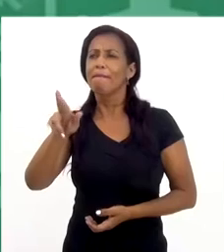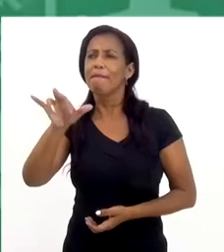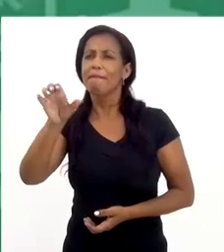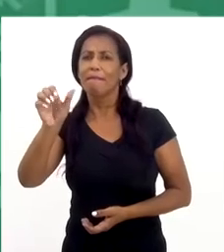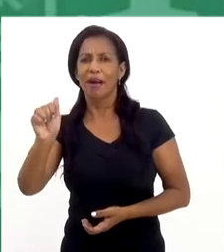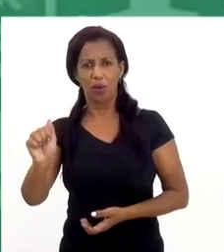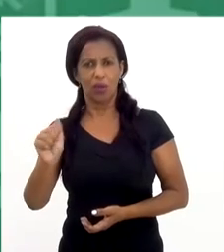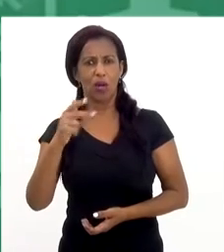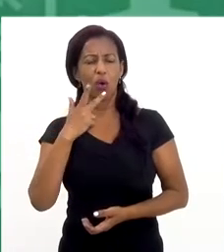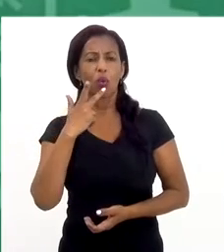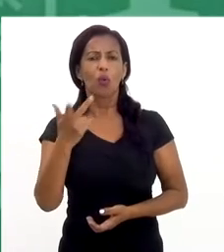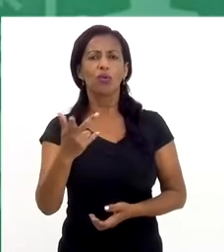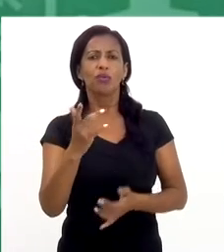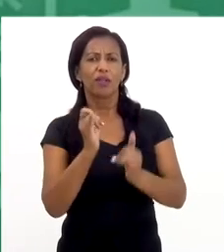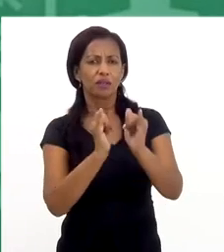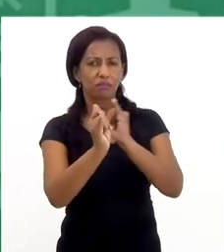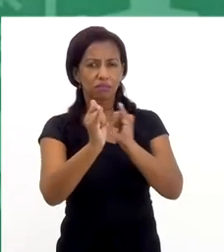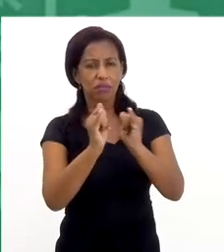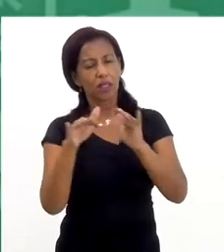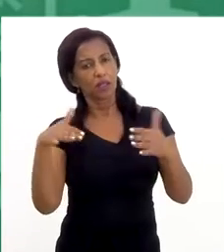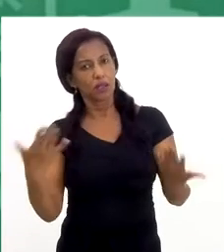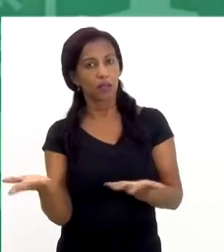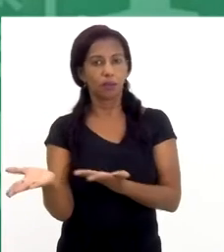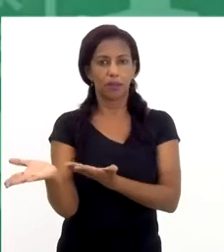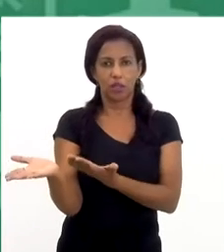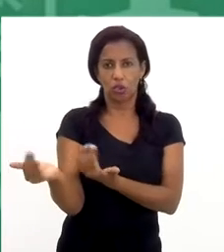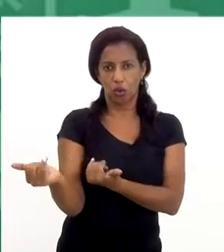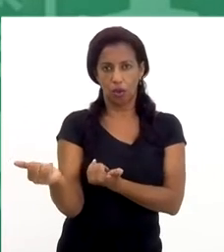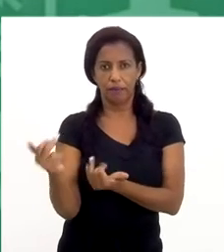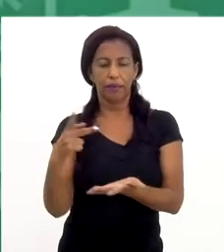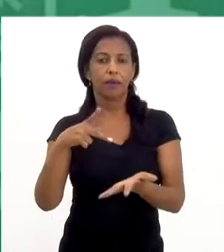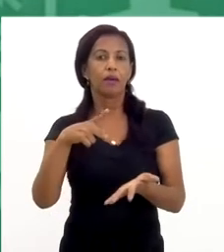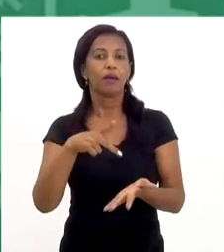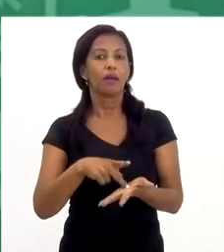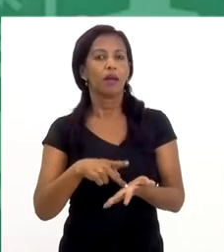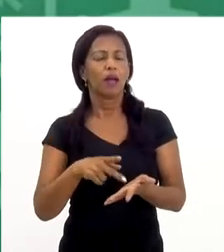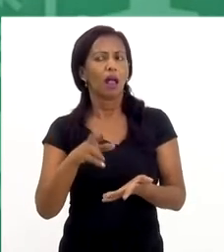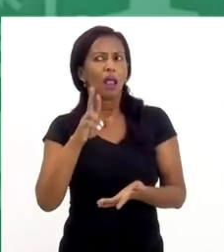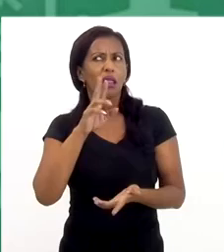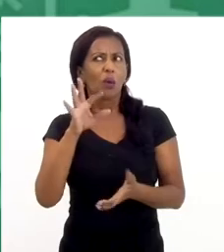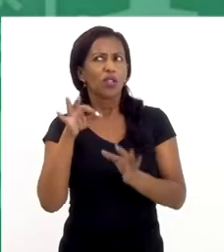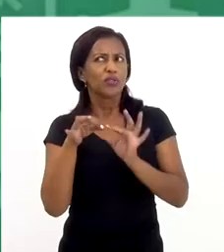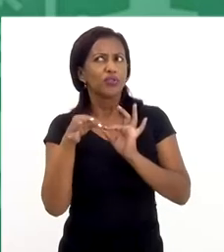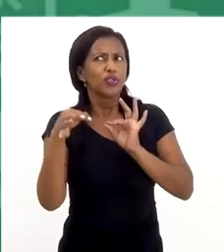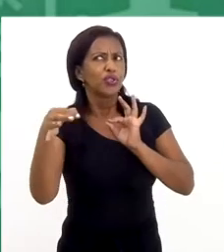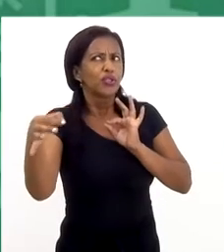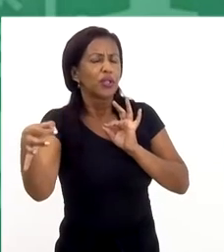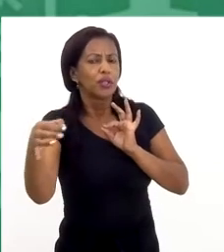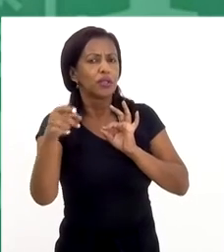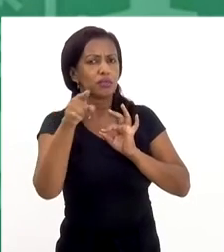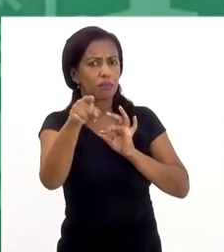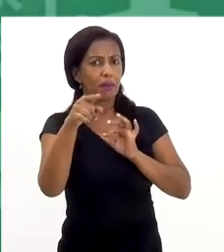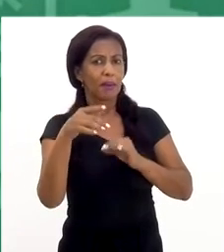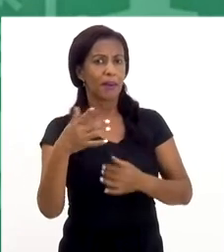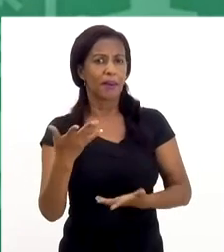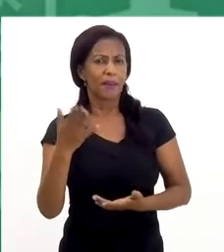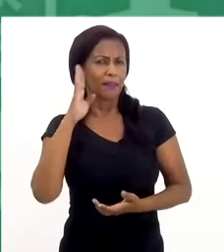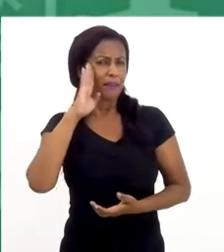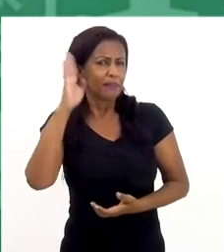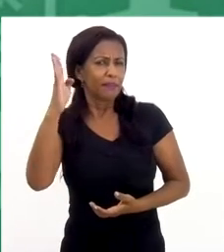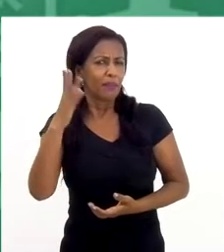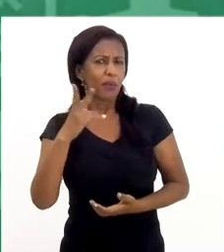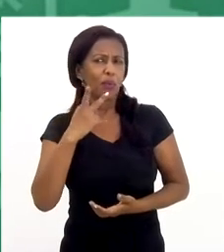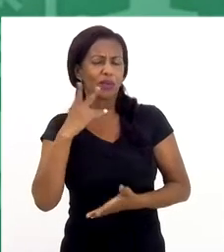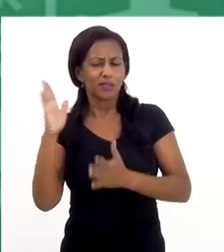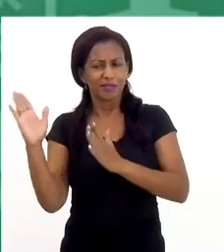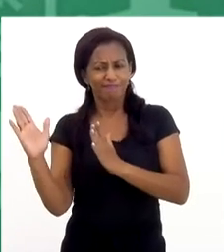fala desses dados né dessa realidade aí tanto para jovens é uma realidade que não é tão distante para você né